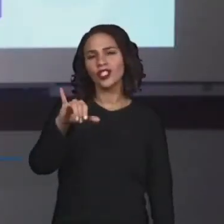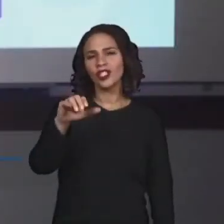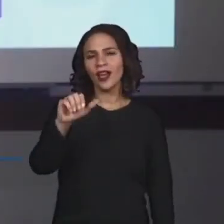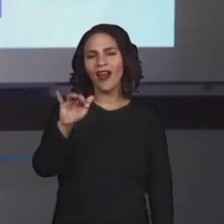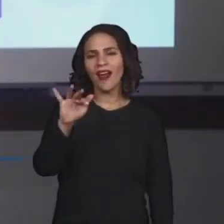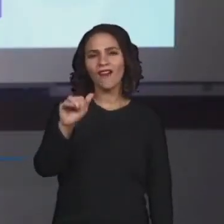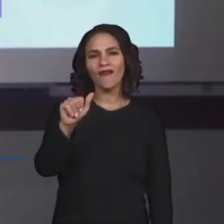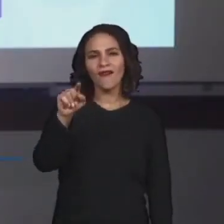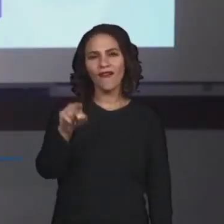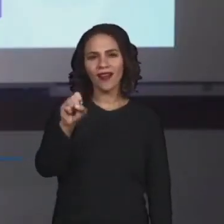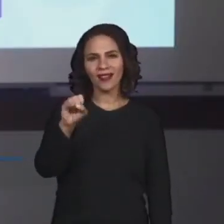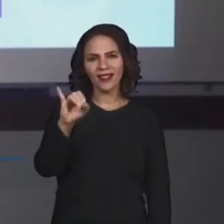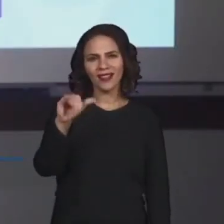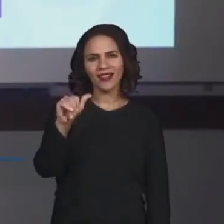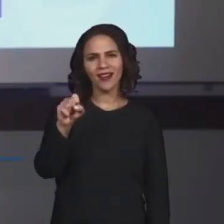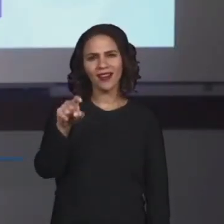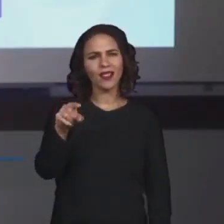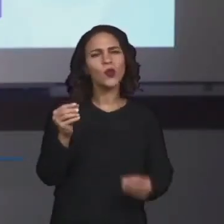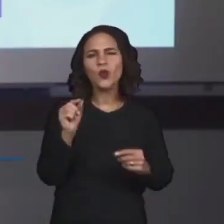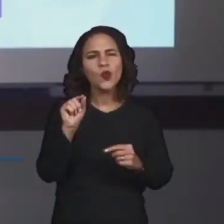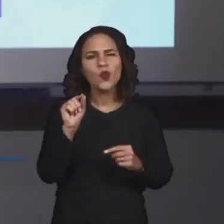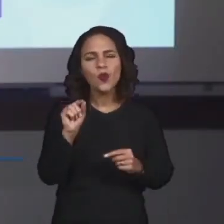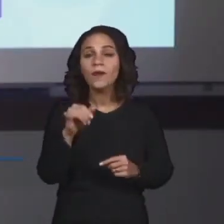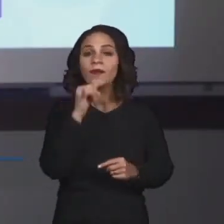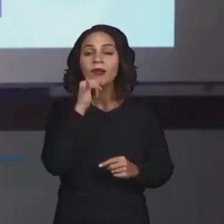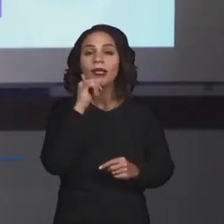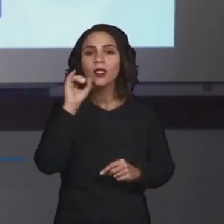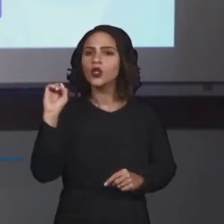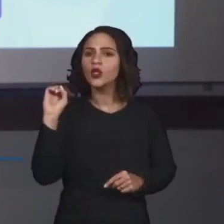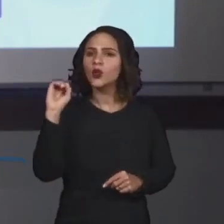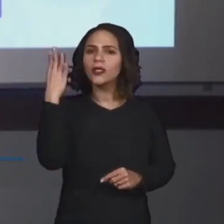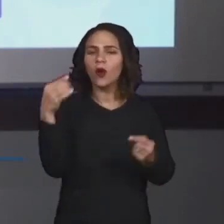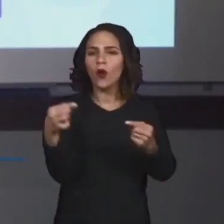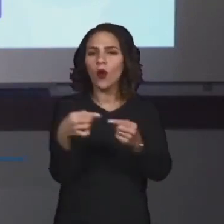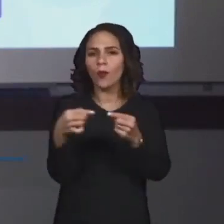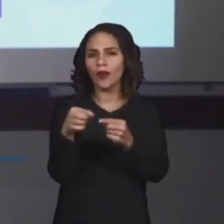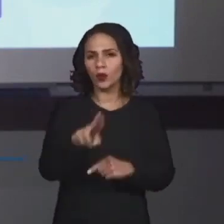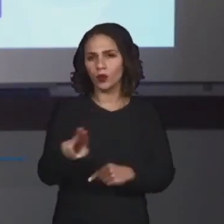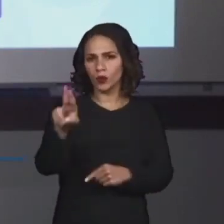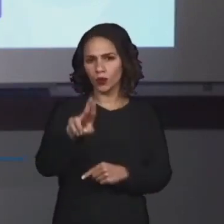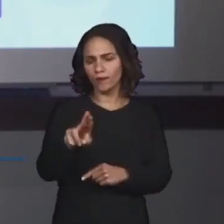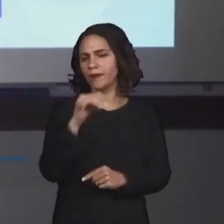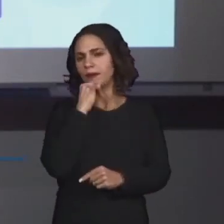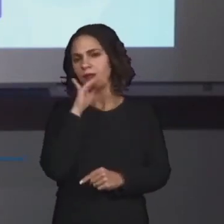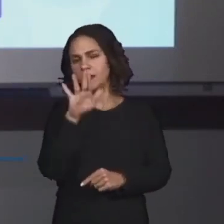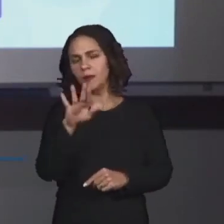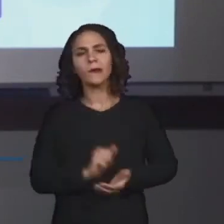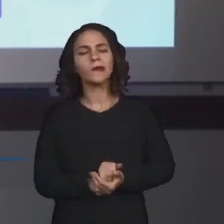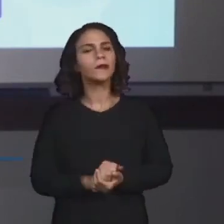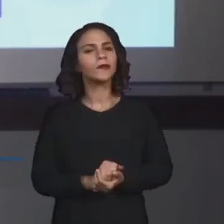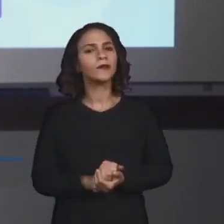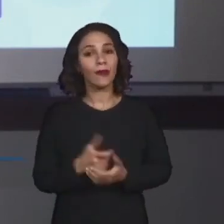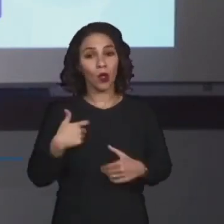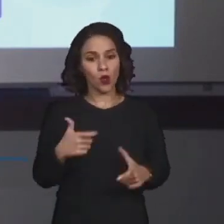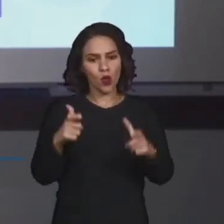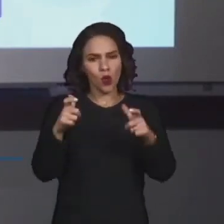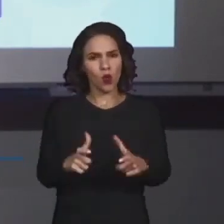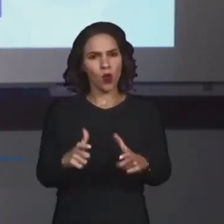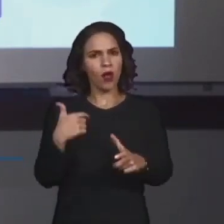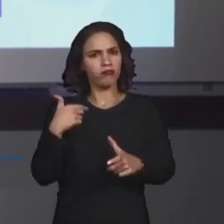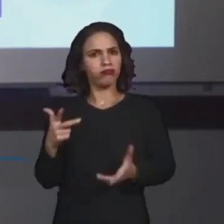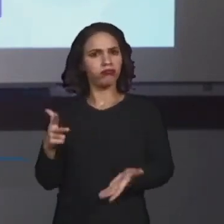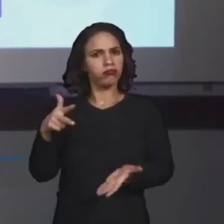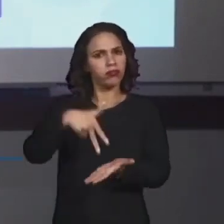as variações que ocorrem de acordo com a situação de uso. Ou seja, conforme o local que eu estou,